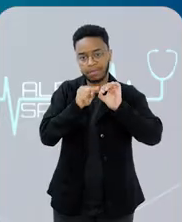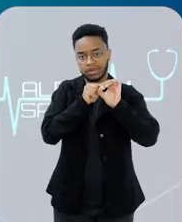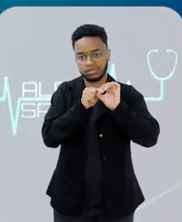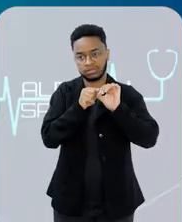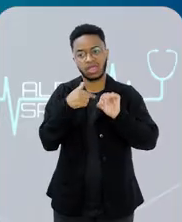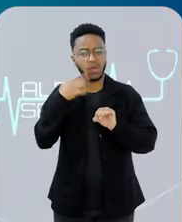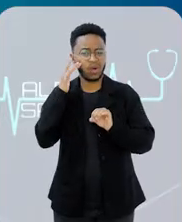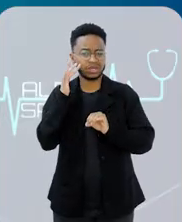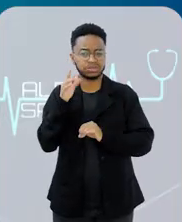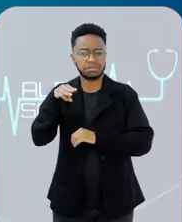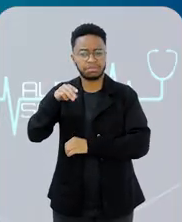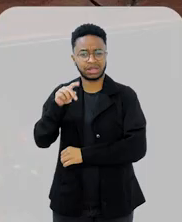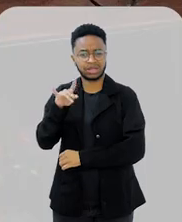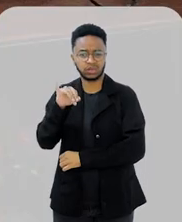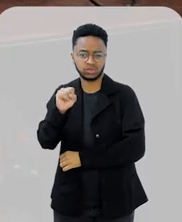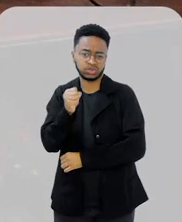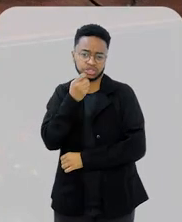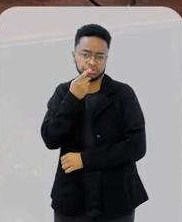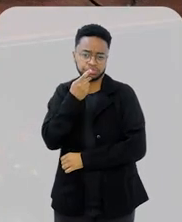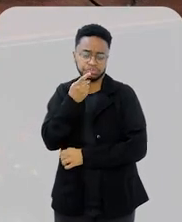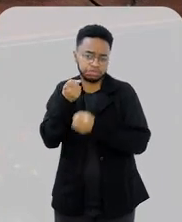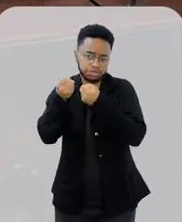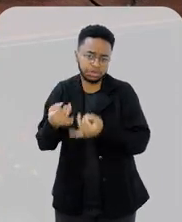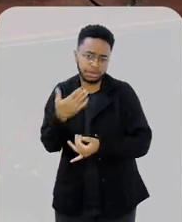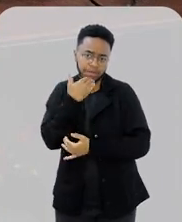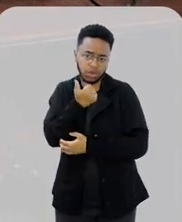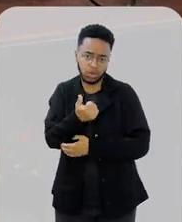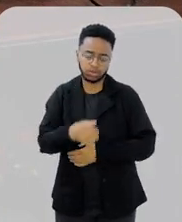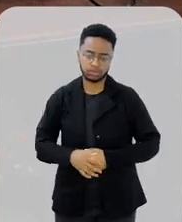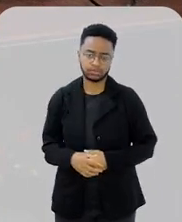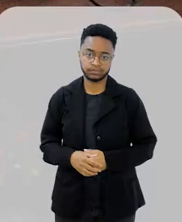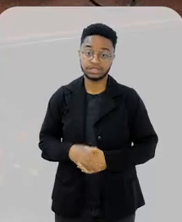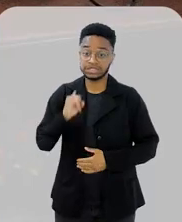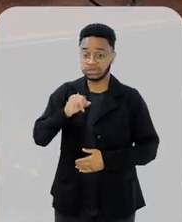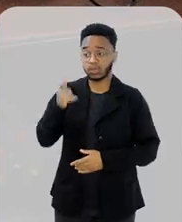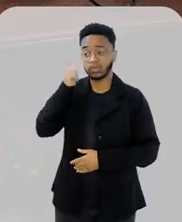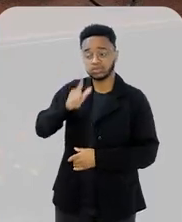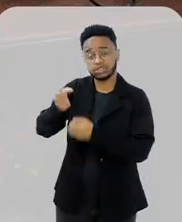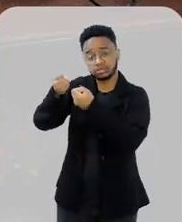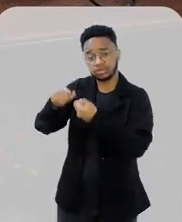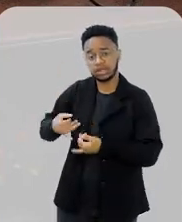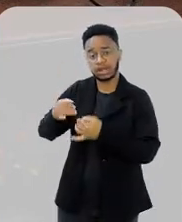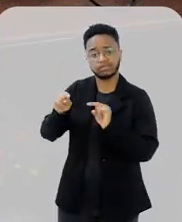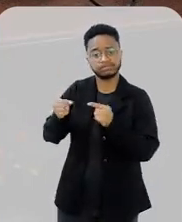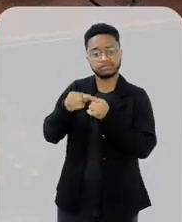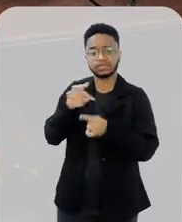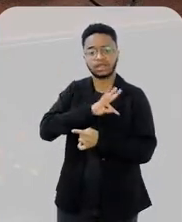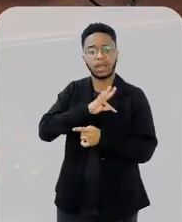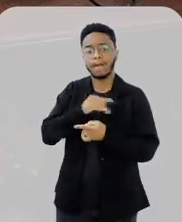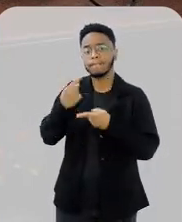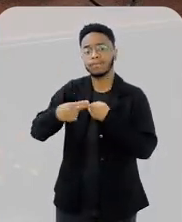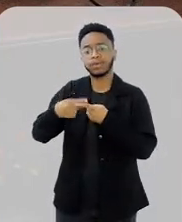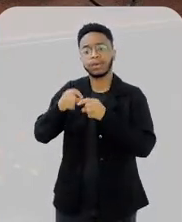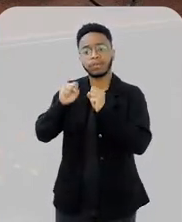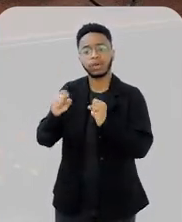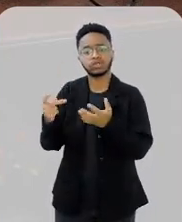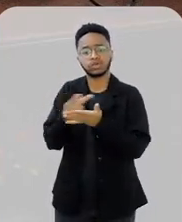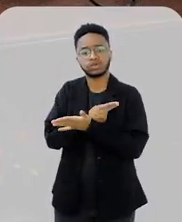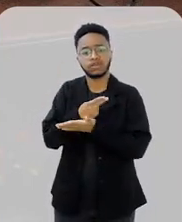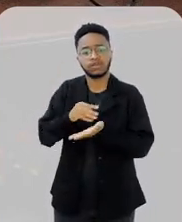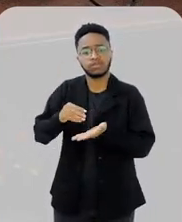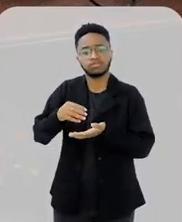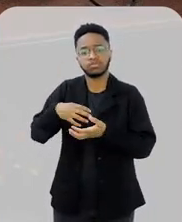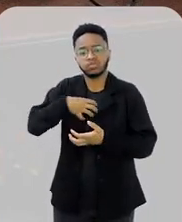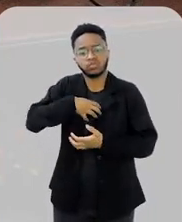parte. Doutor Matheus, se puder explicar para a gente, então, mais assim, tecnicamente, né, por que pode causar essa falta